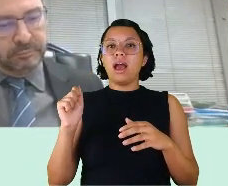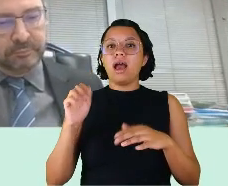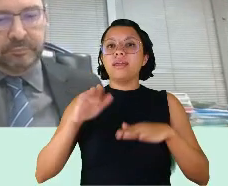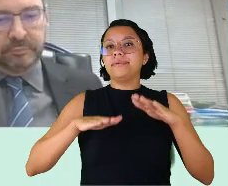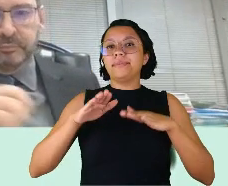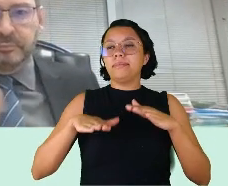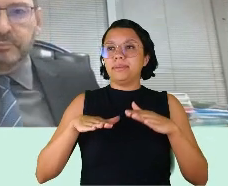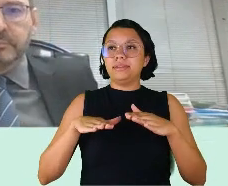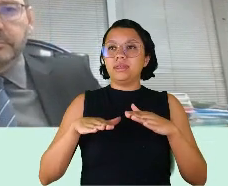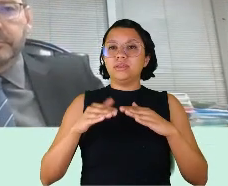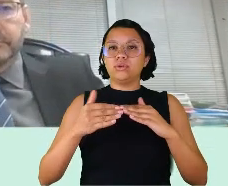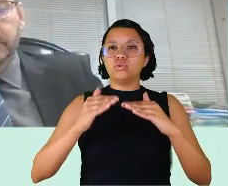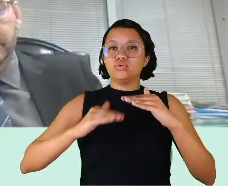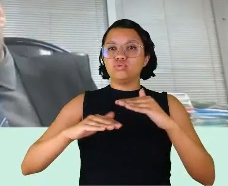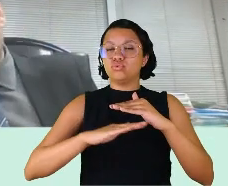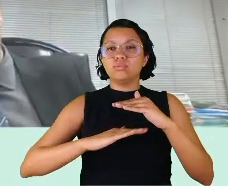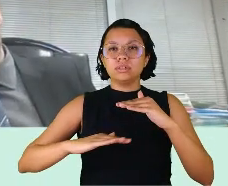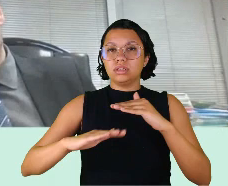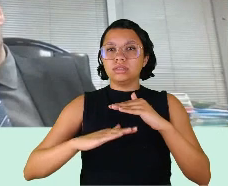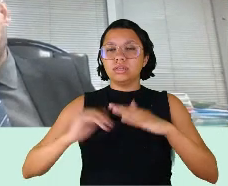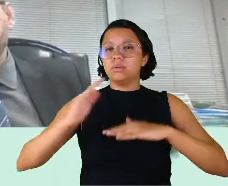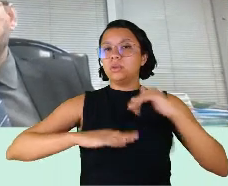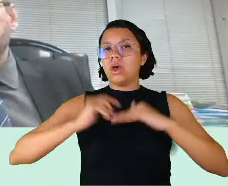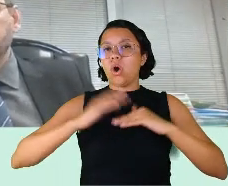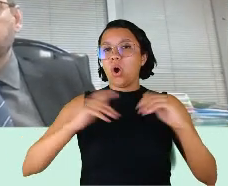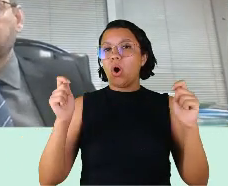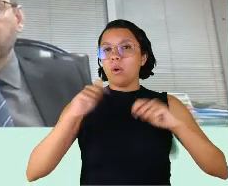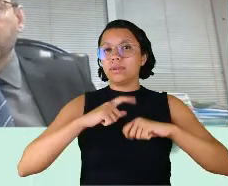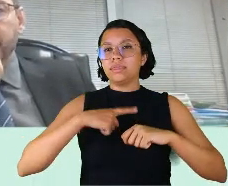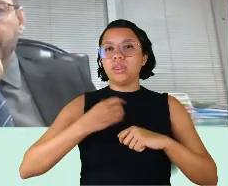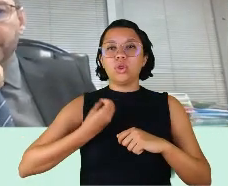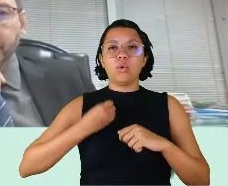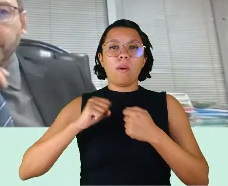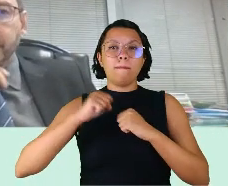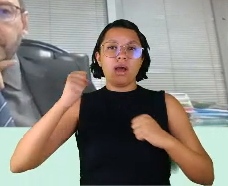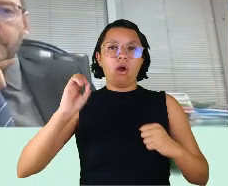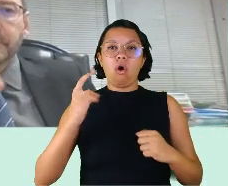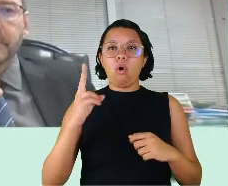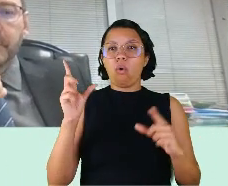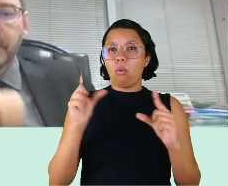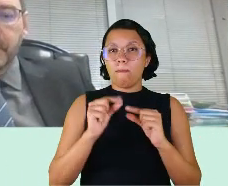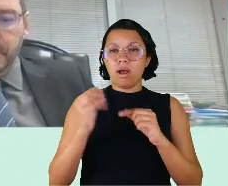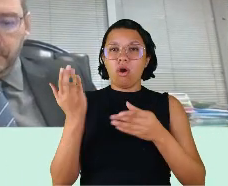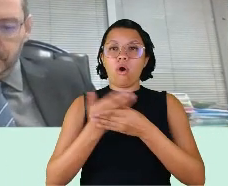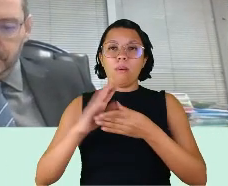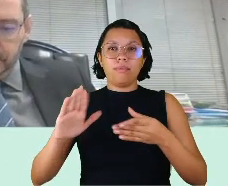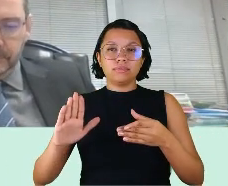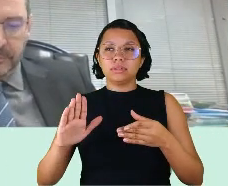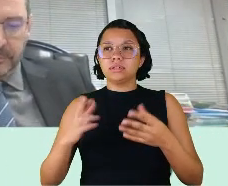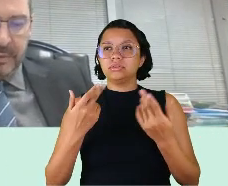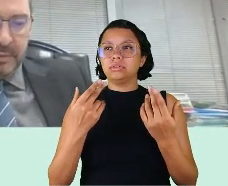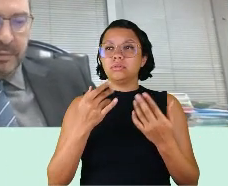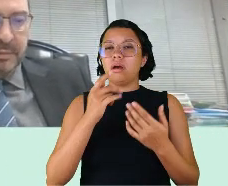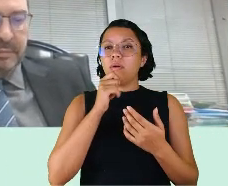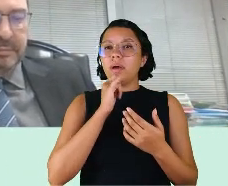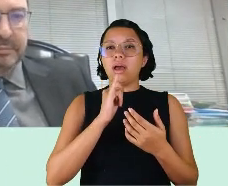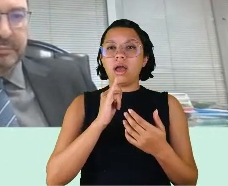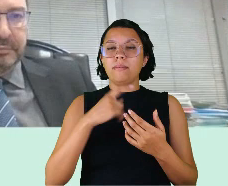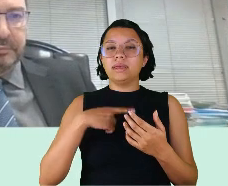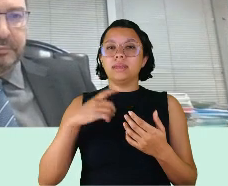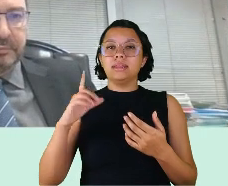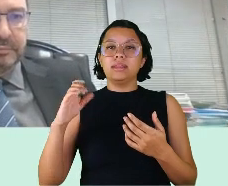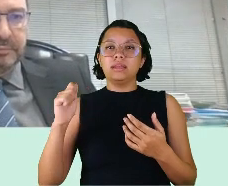que, dependendo da subseção, dependendo da competência, tem um número maior ou menor de processos, né? Por exemplo, quem